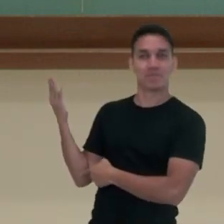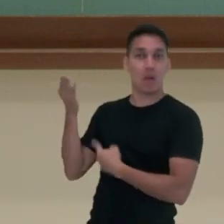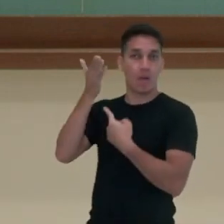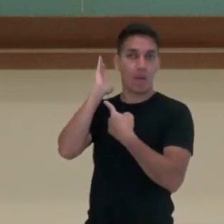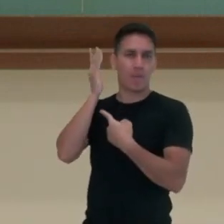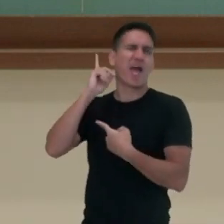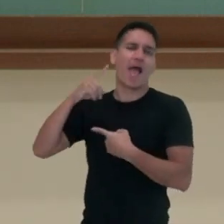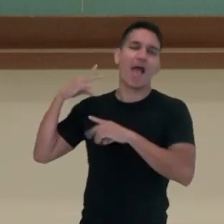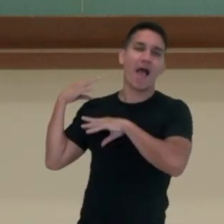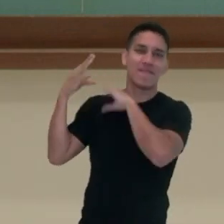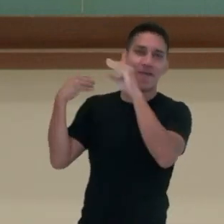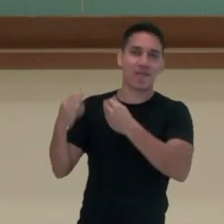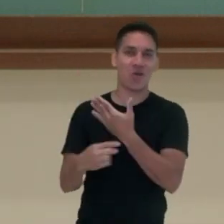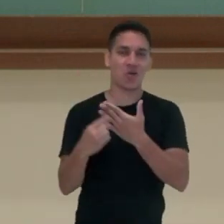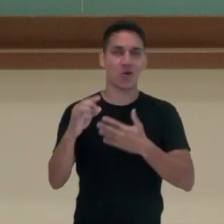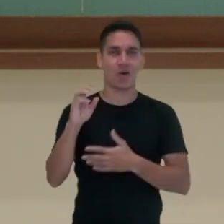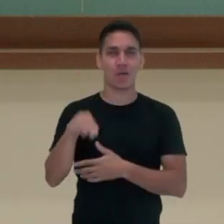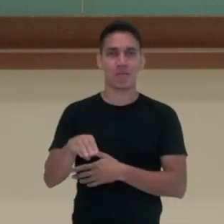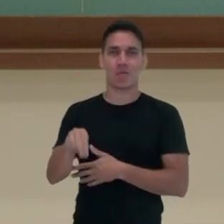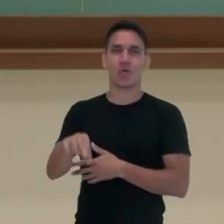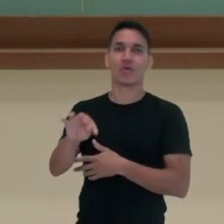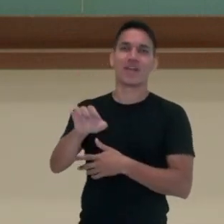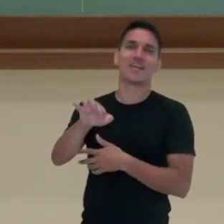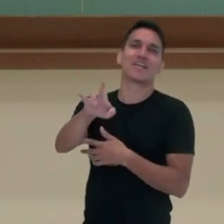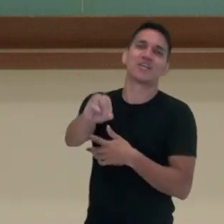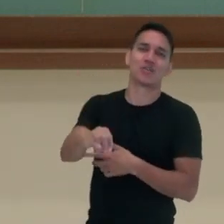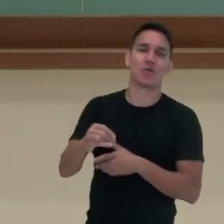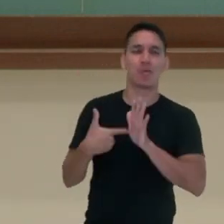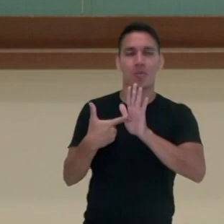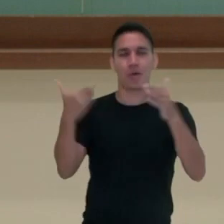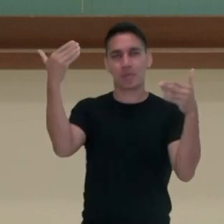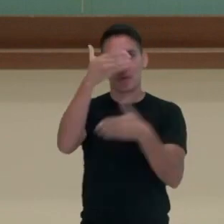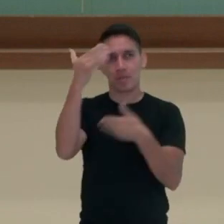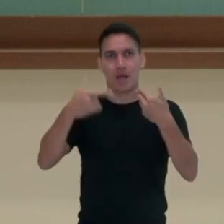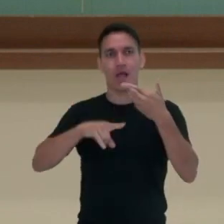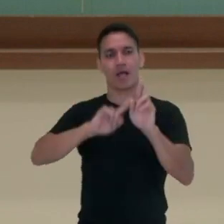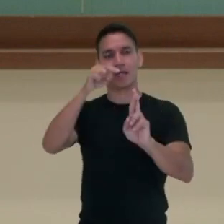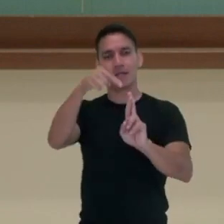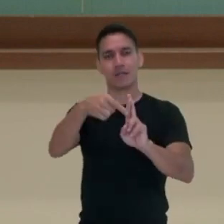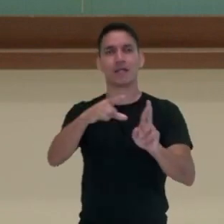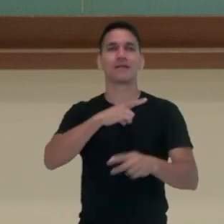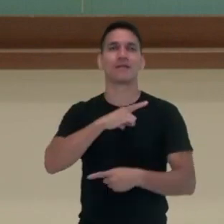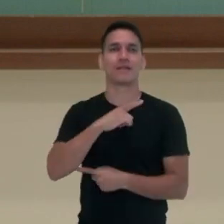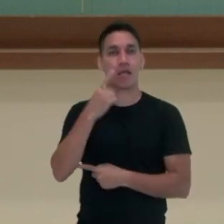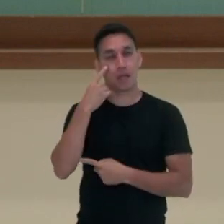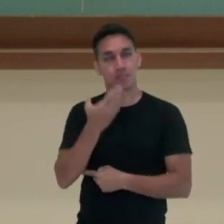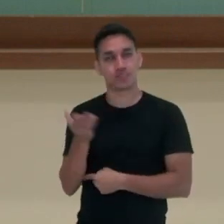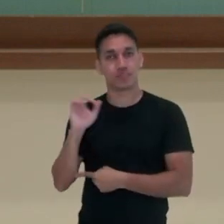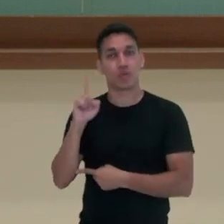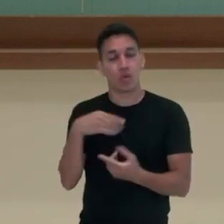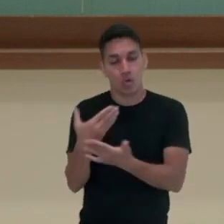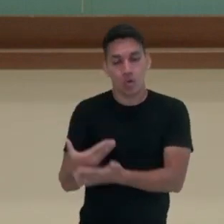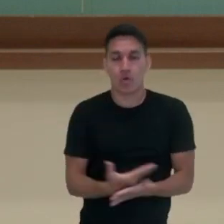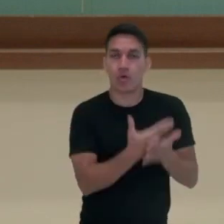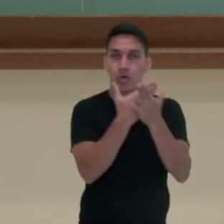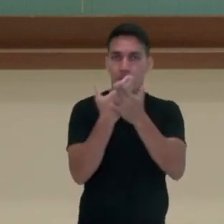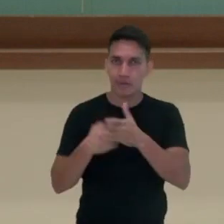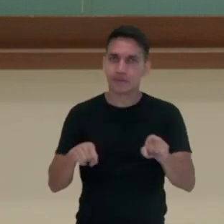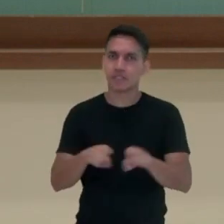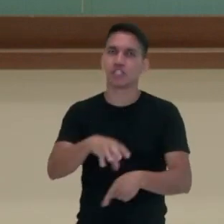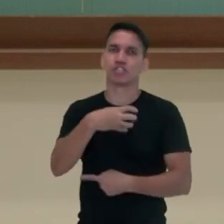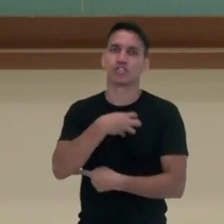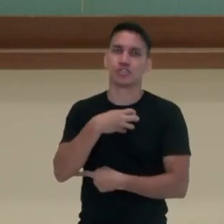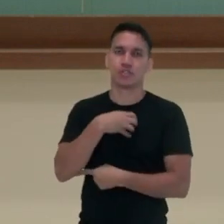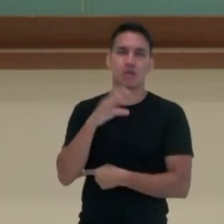uma fábula escrita por Monteiro Lobato. Fica aí no slide para vocês as referências. Estudamos aí, de uma